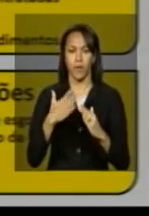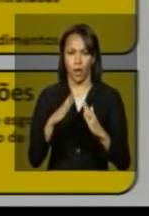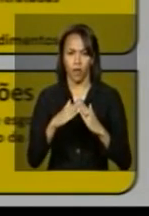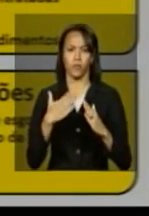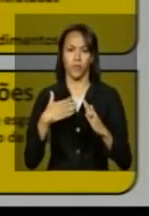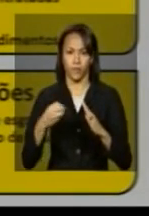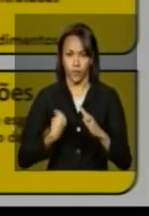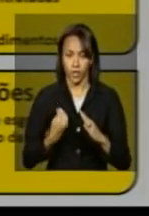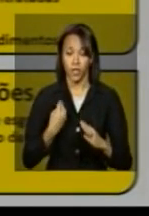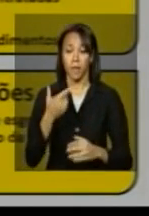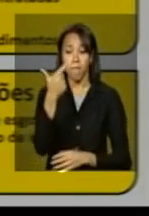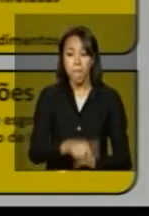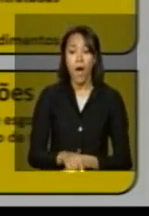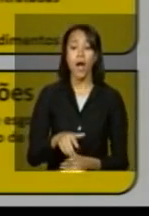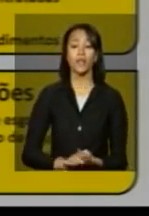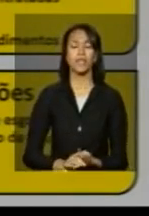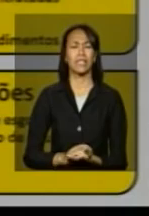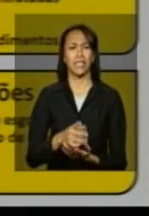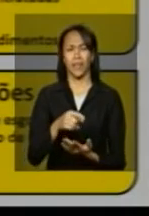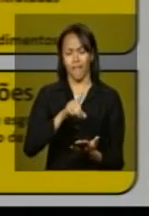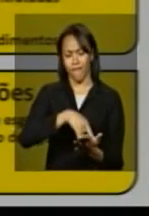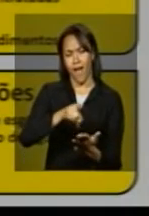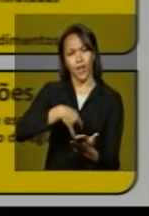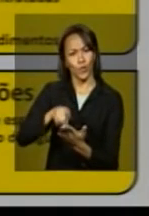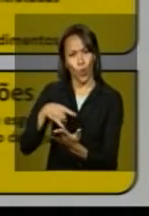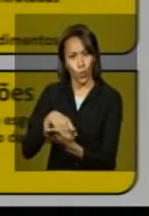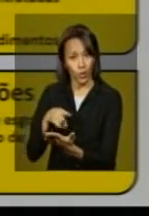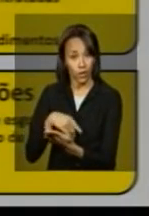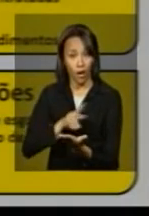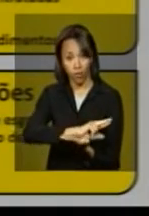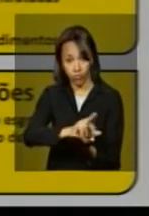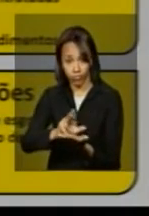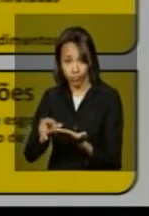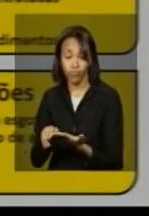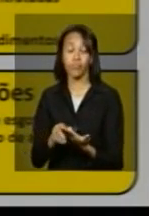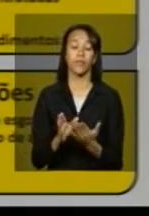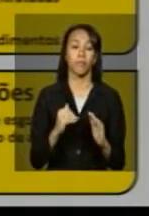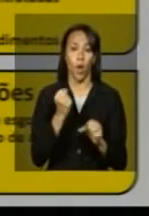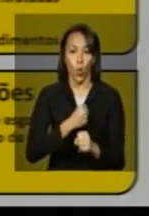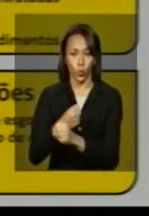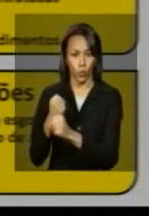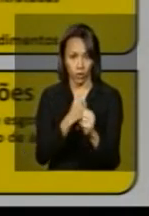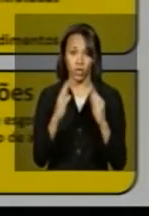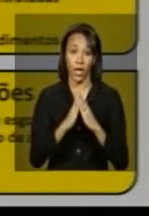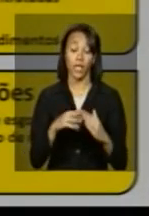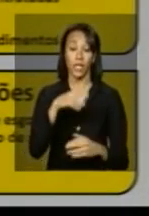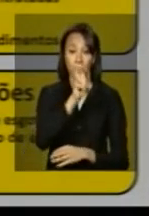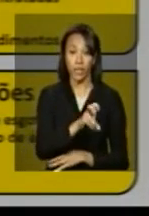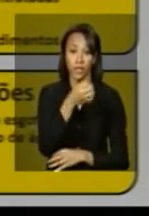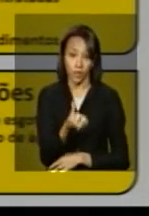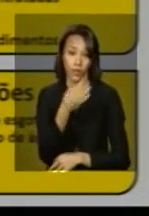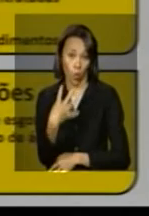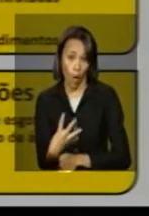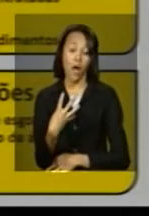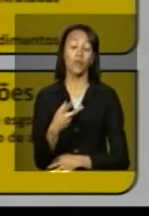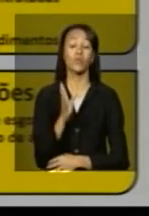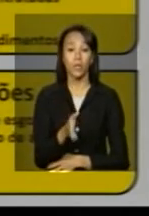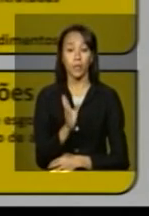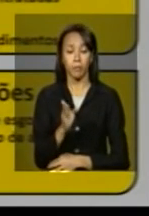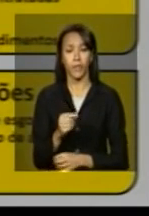mais 661 mil contratos de financiamento habitacional e a conclusão de 564 empreendimentos